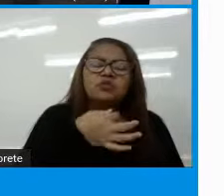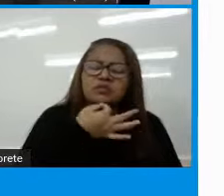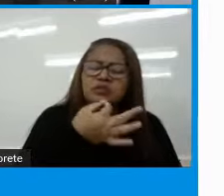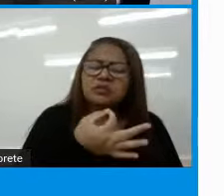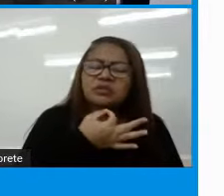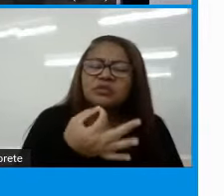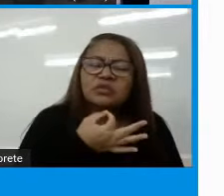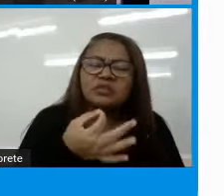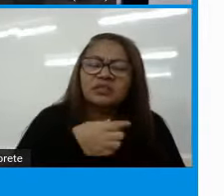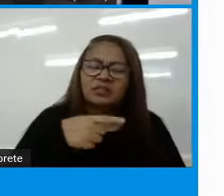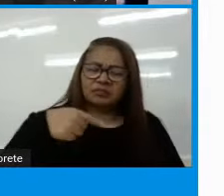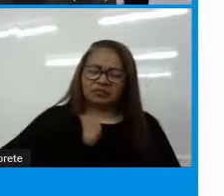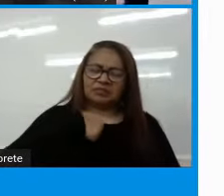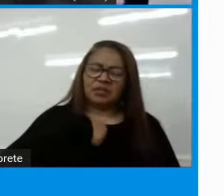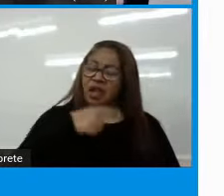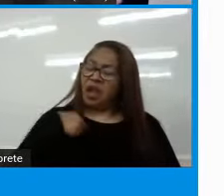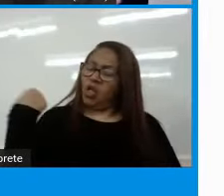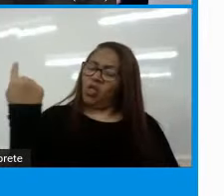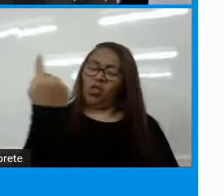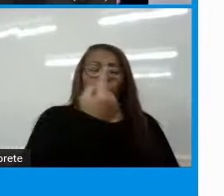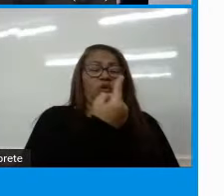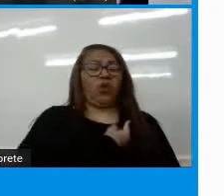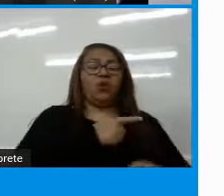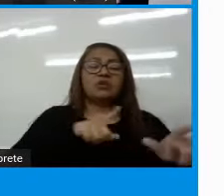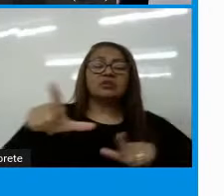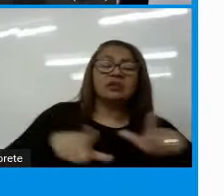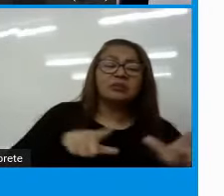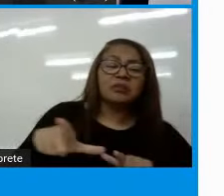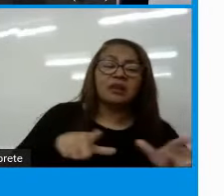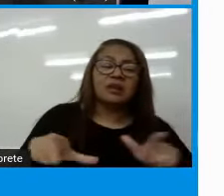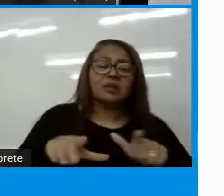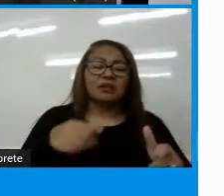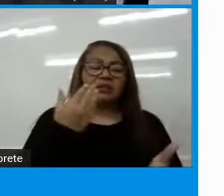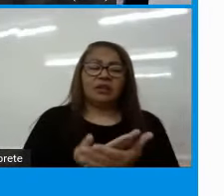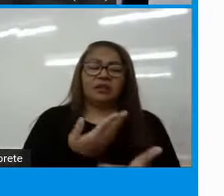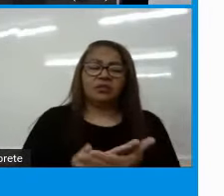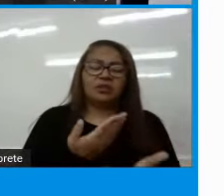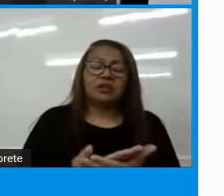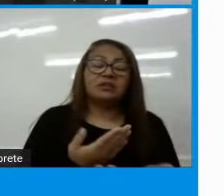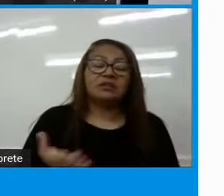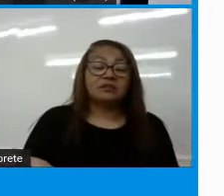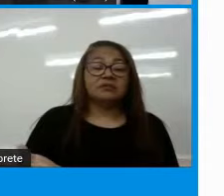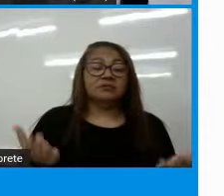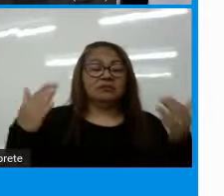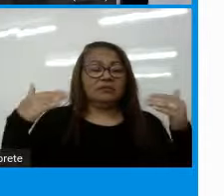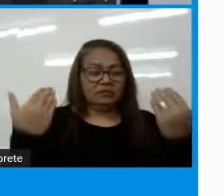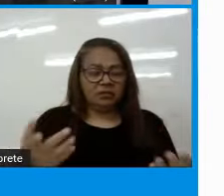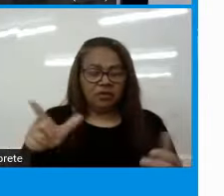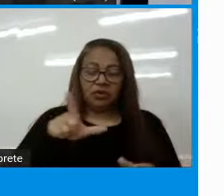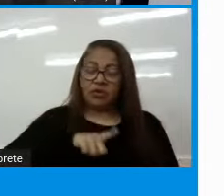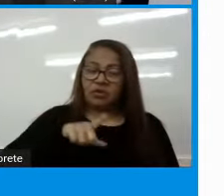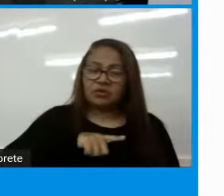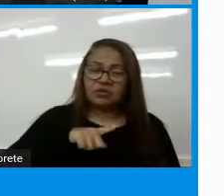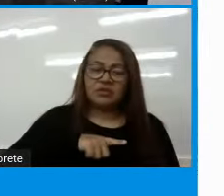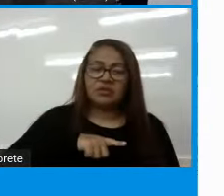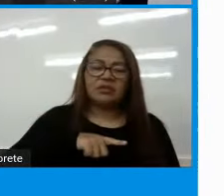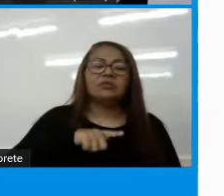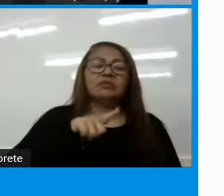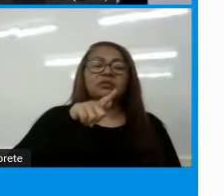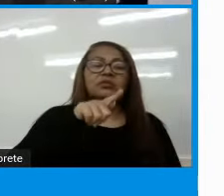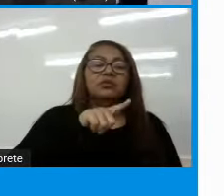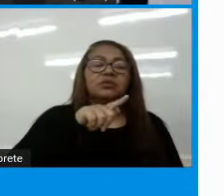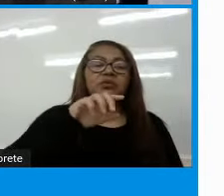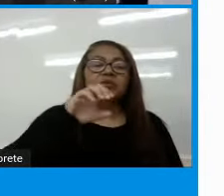dentro do nosso contexto educacional? Então, a gente tem aí o Google Meet, né, que é fundamental para a videoconferência, o